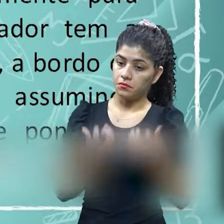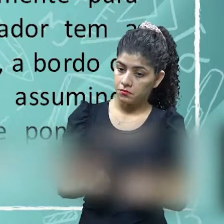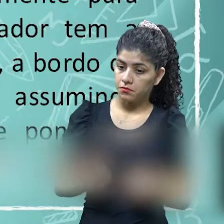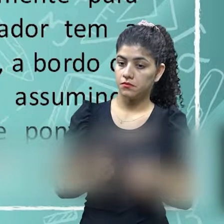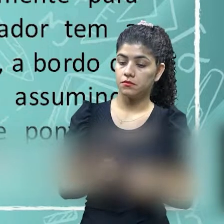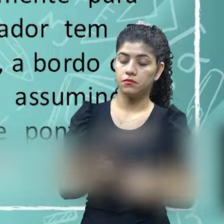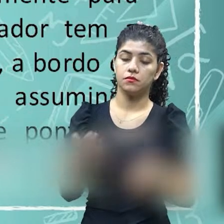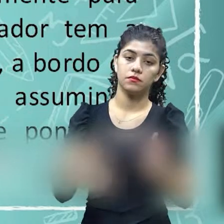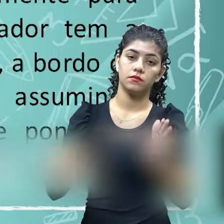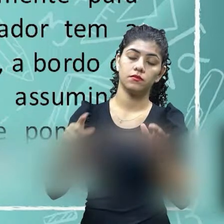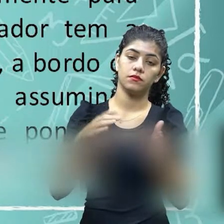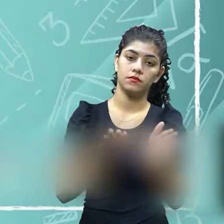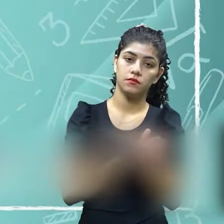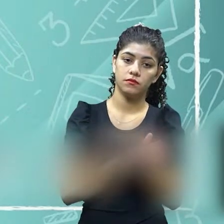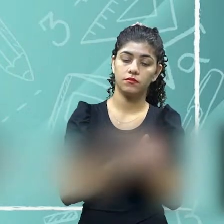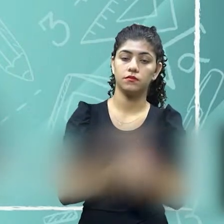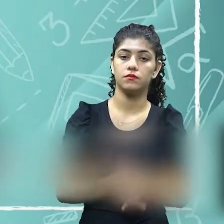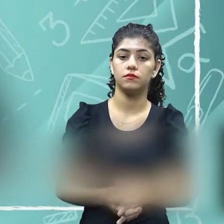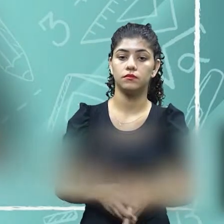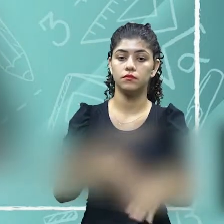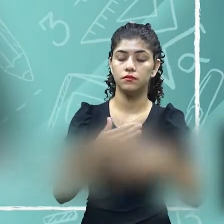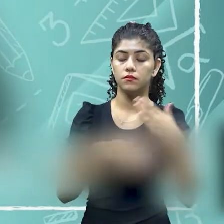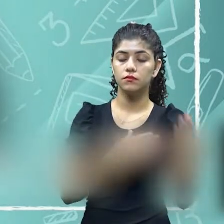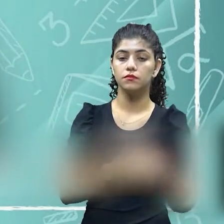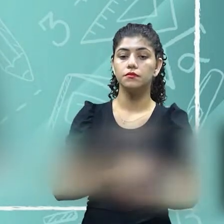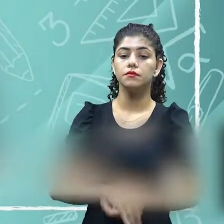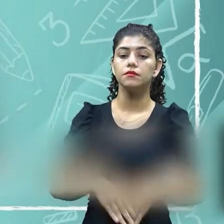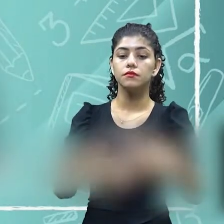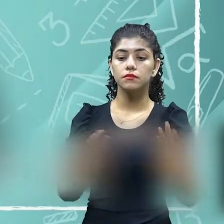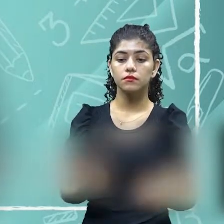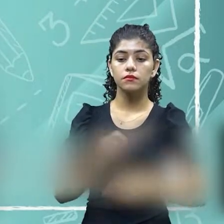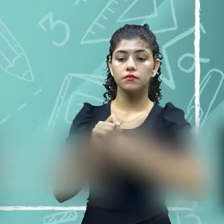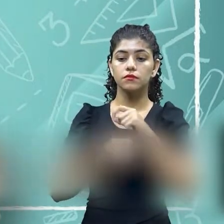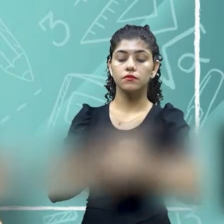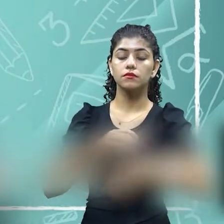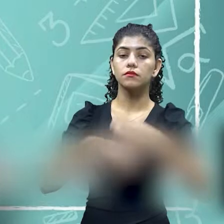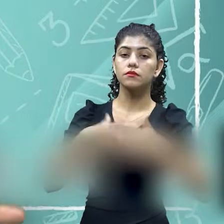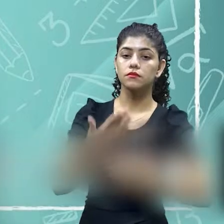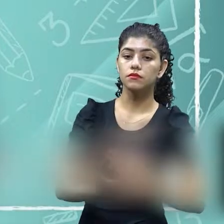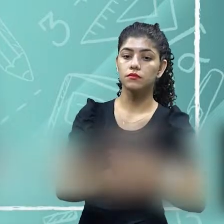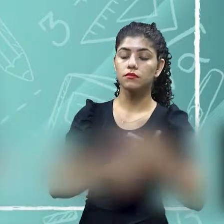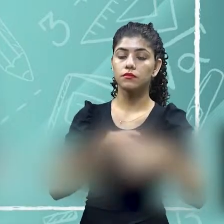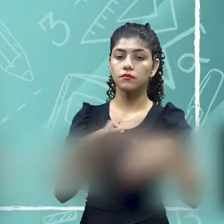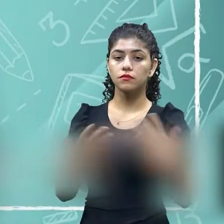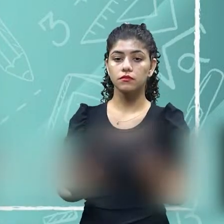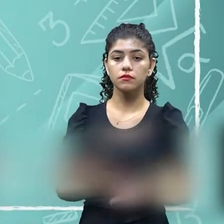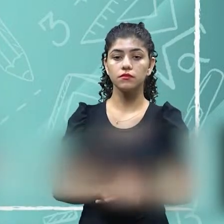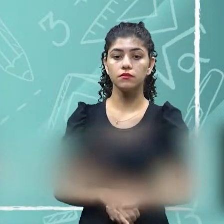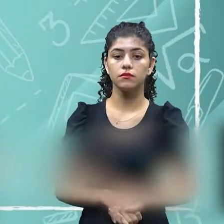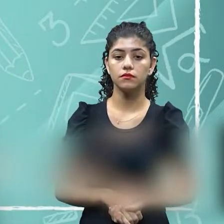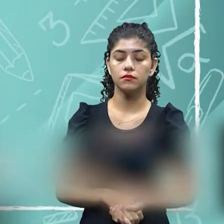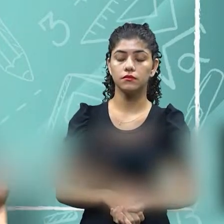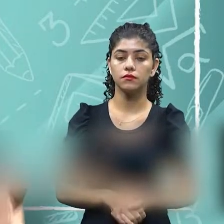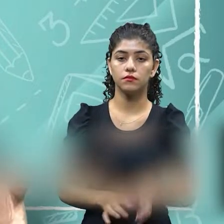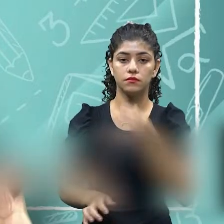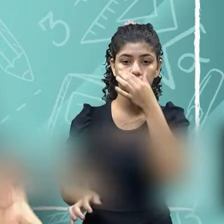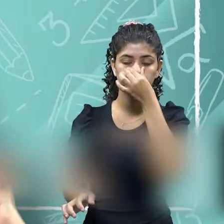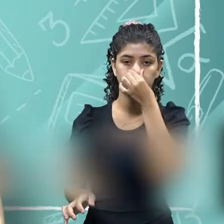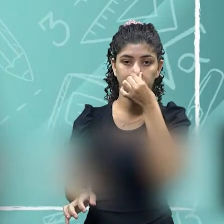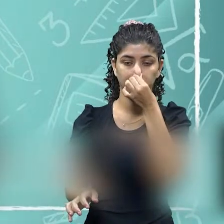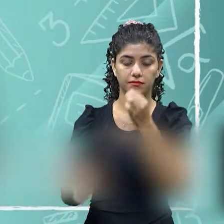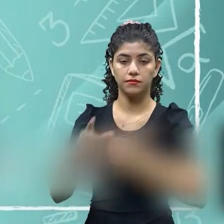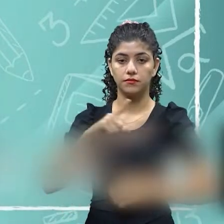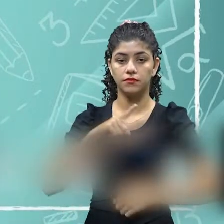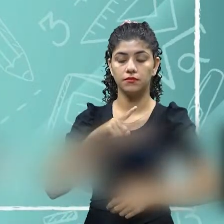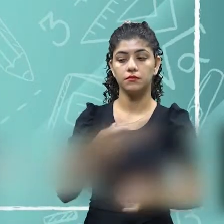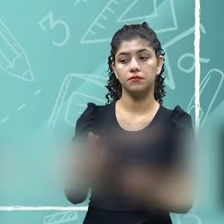ponto dentro desse processo. Então, é vinculado ao processo marítimo, então o exportador tem que cumprir com todas